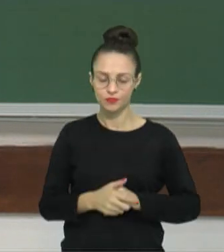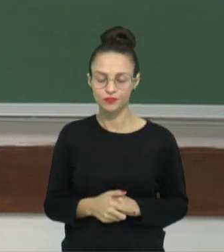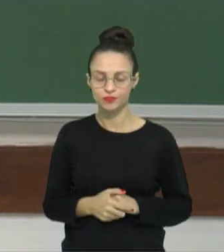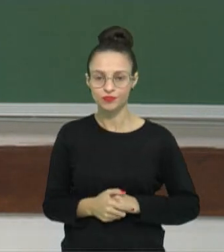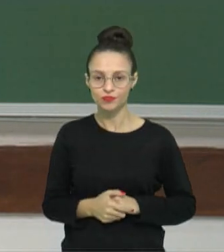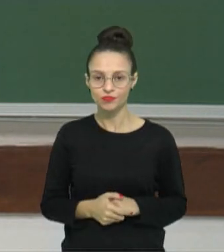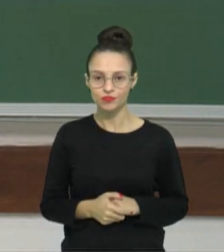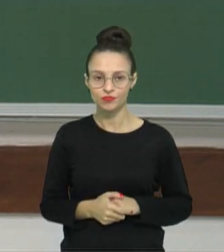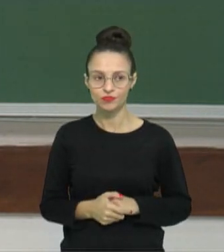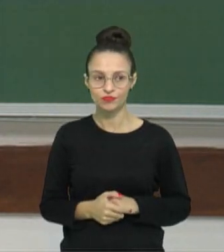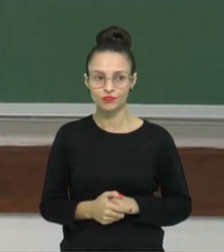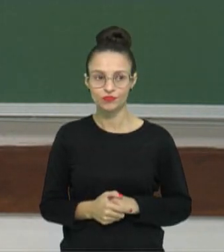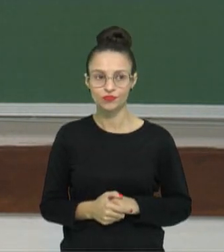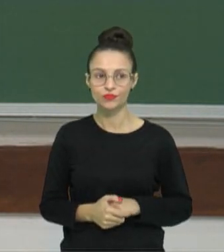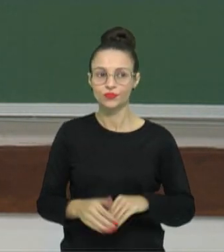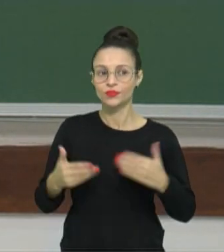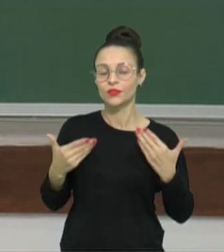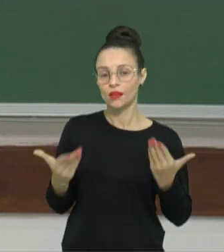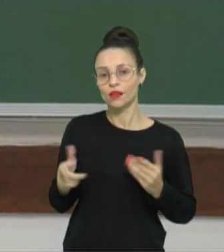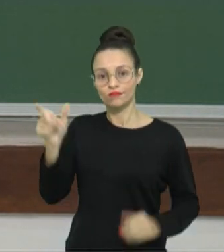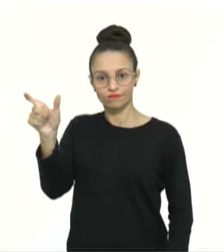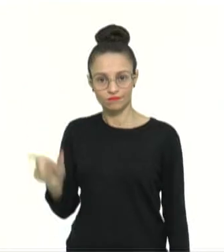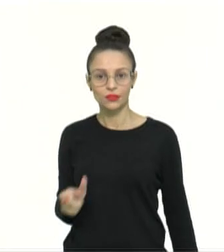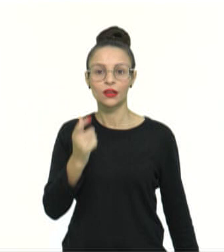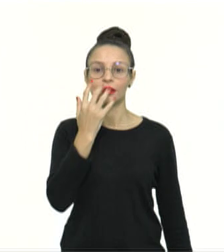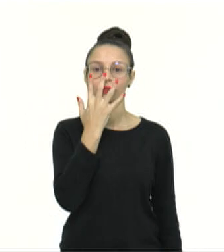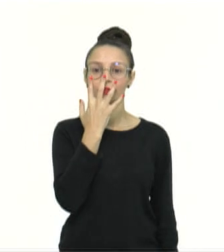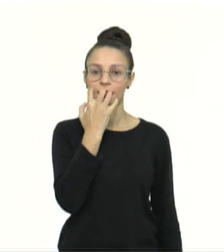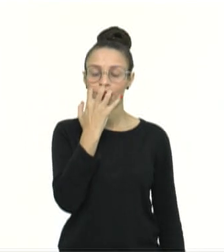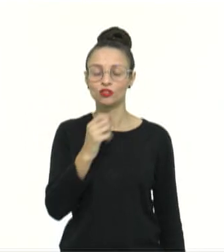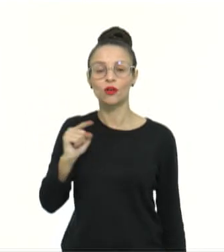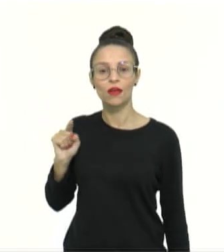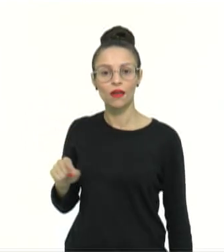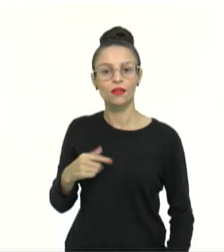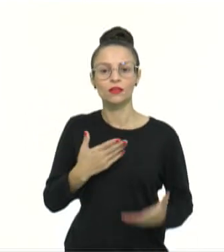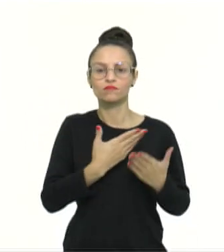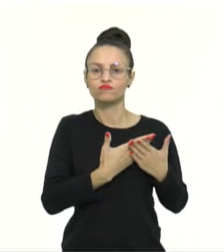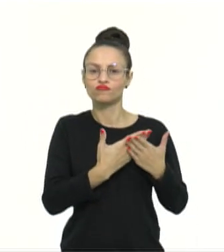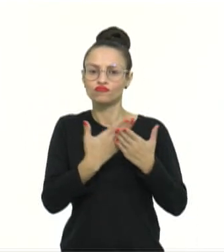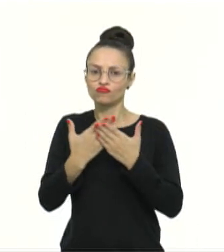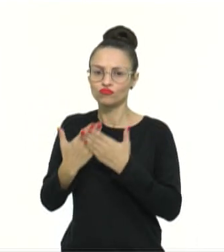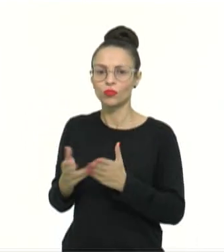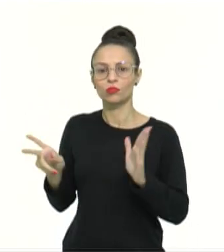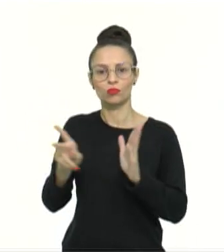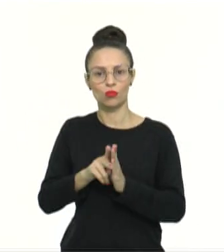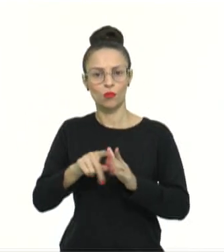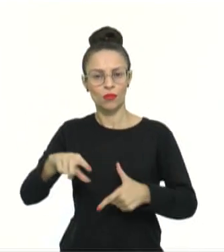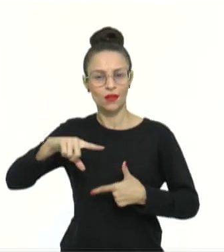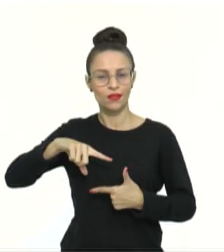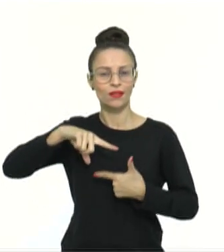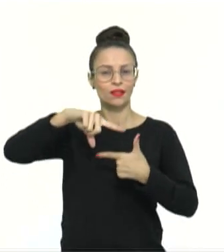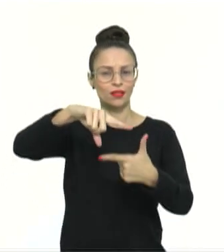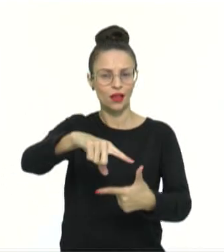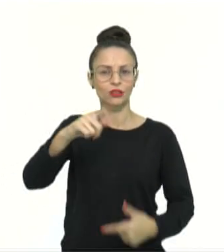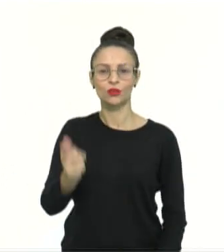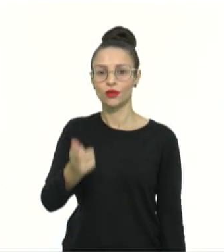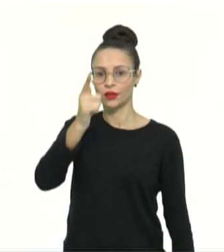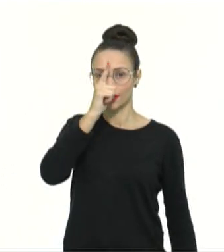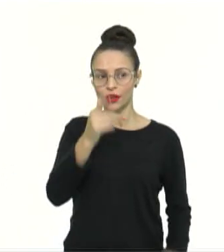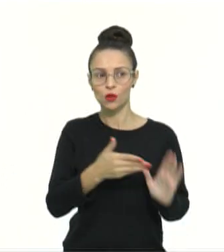Antiga. Então, o Nietzsche, ele é um estudioso dos clássicos gregos, né? A partir